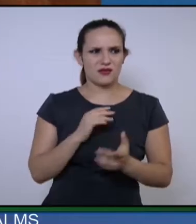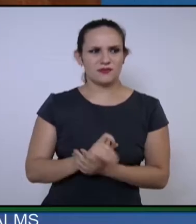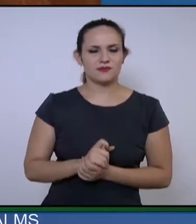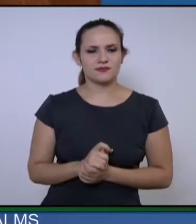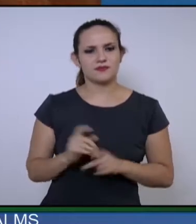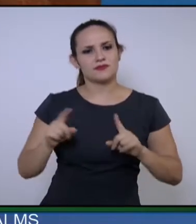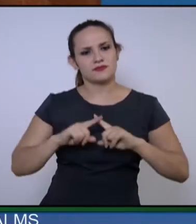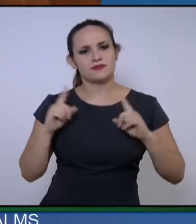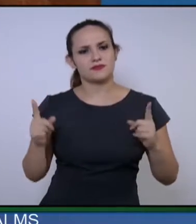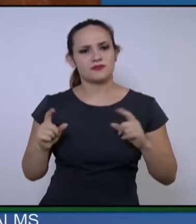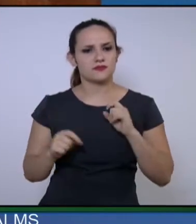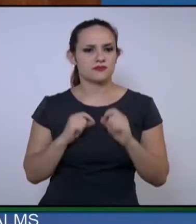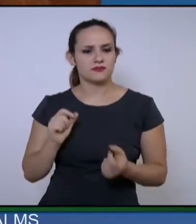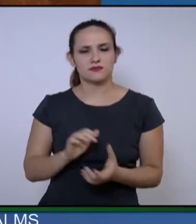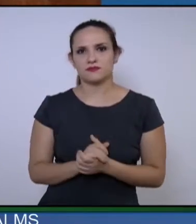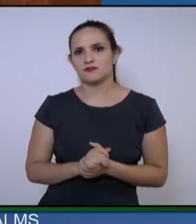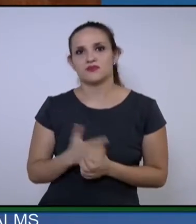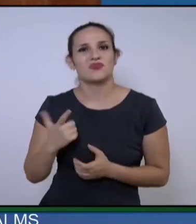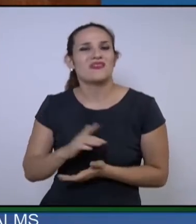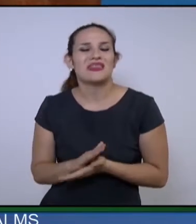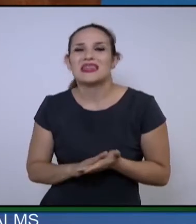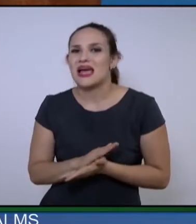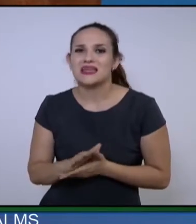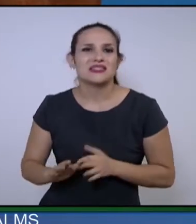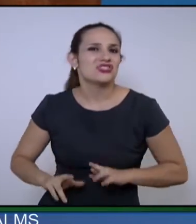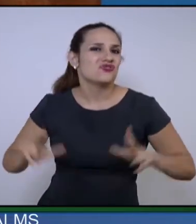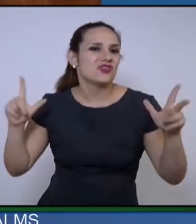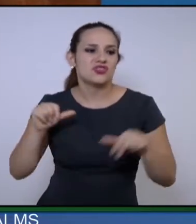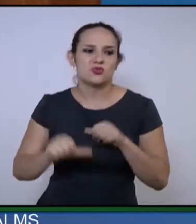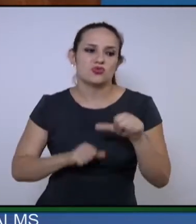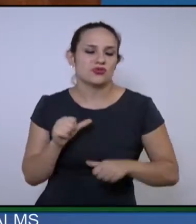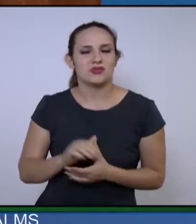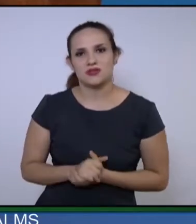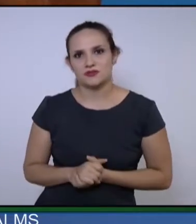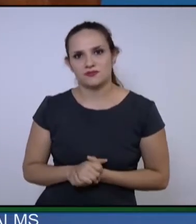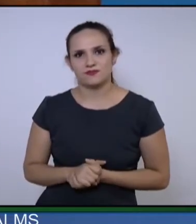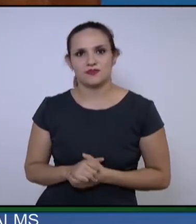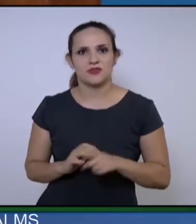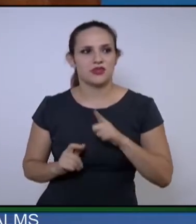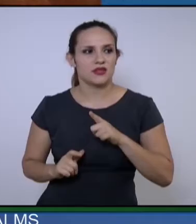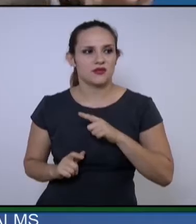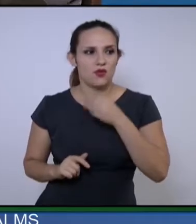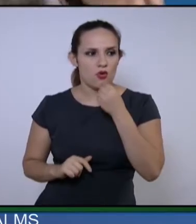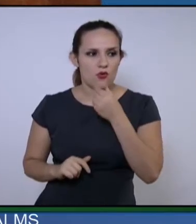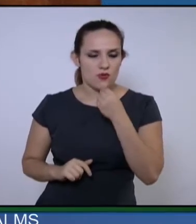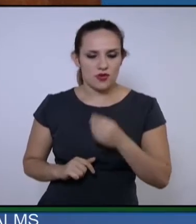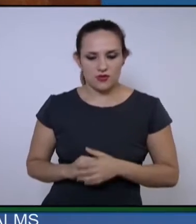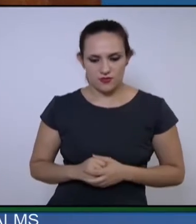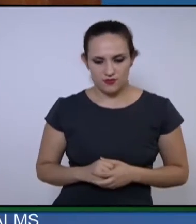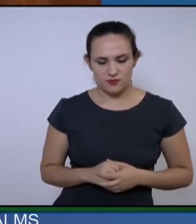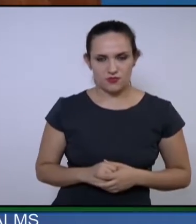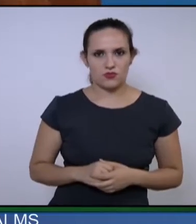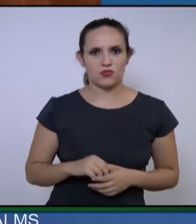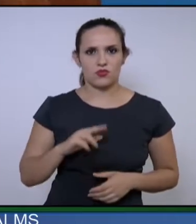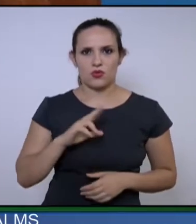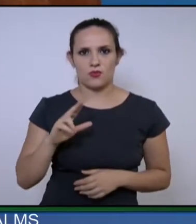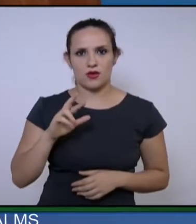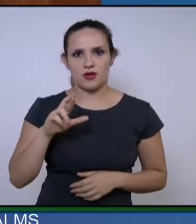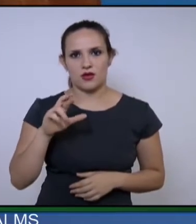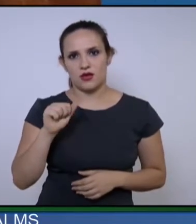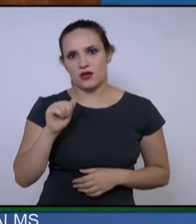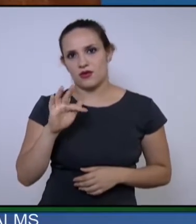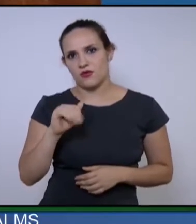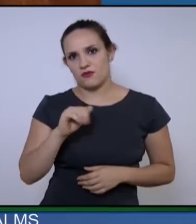E absolutamente nada de diferente aconteceu. Tivemos a morte do Rafat na fronteira, que foi dito aqui, em